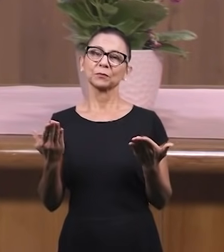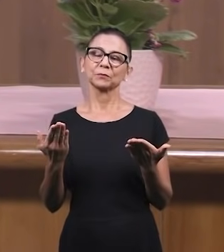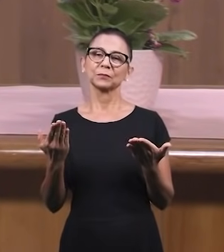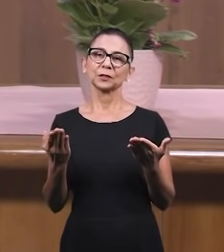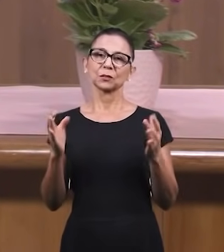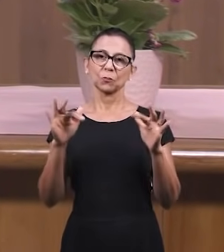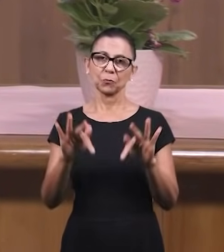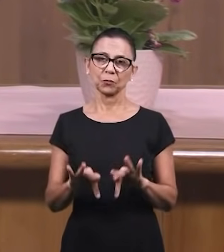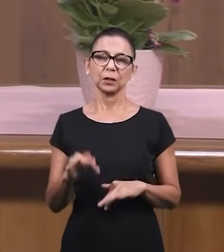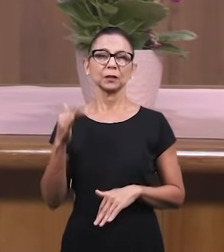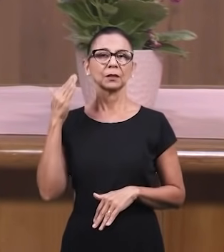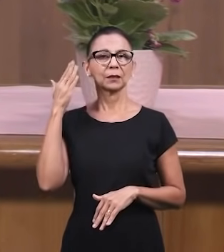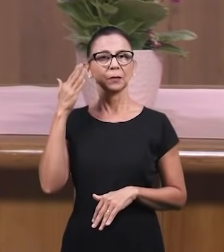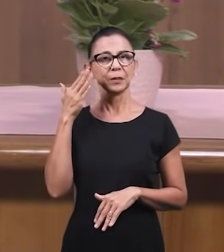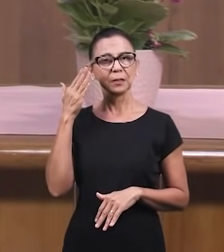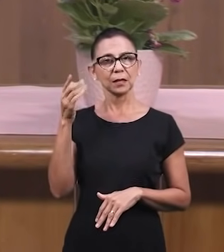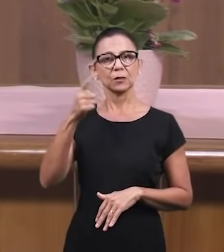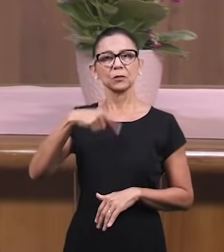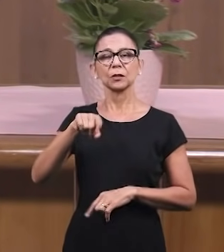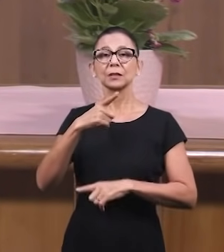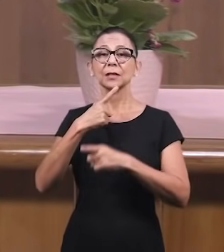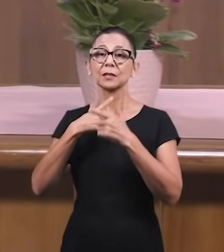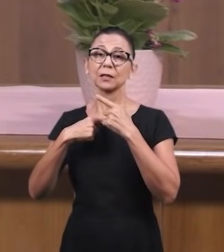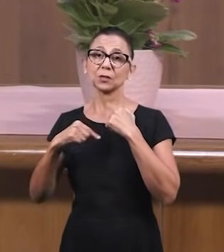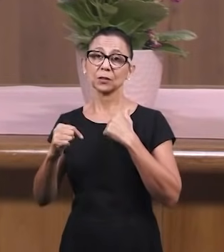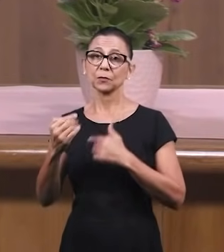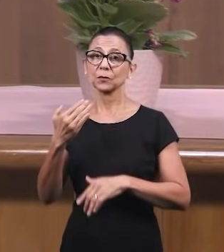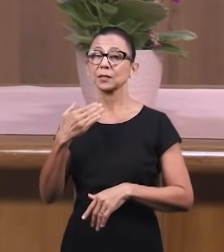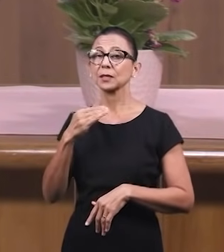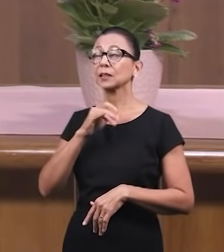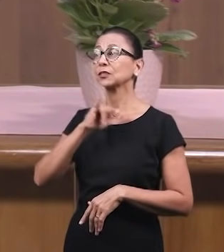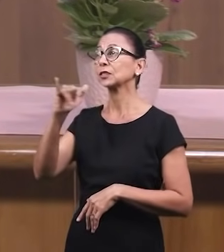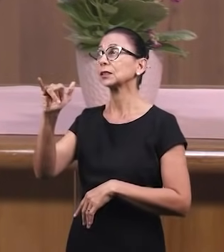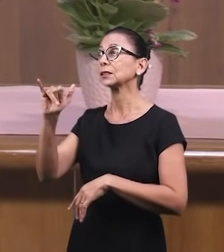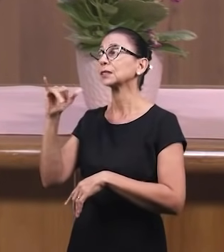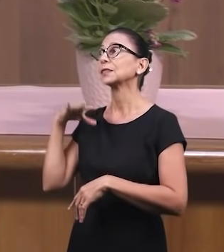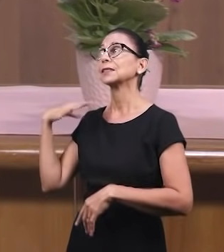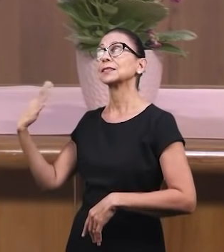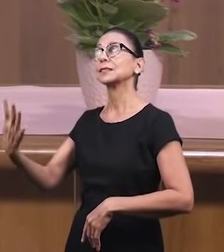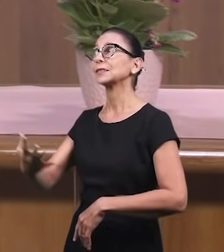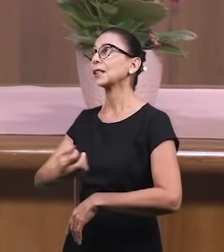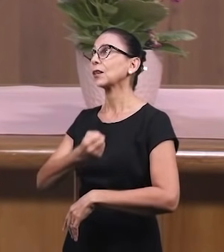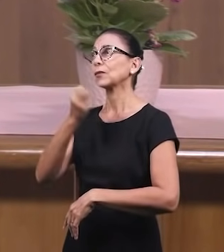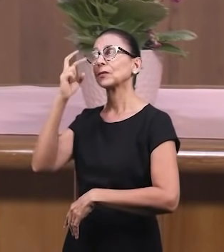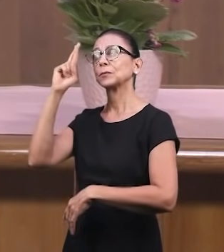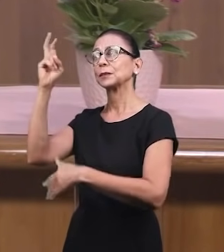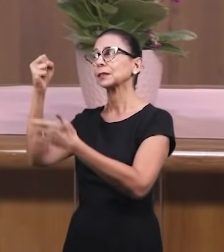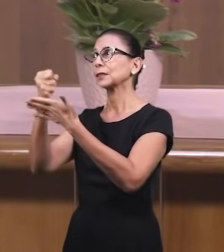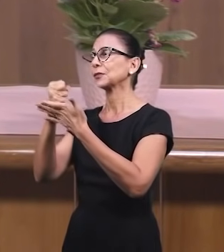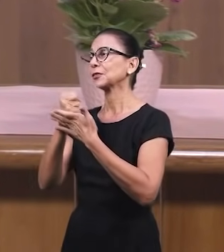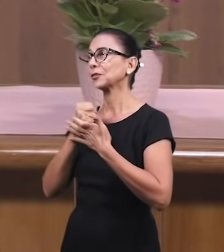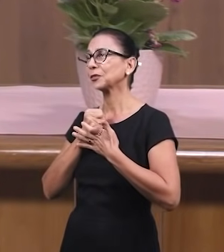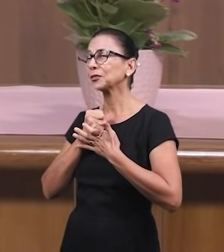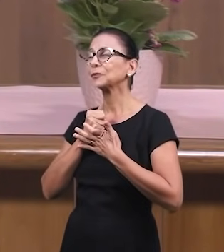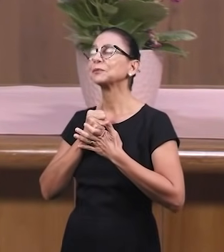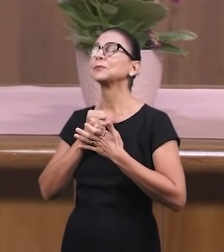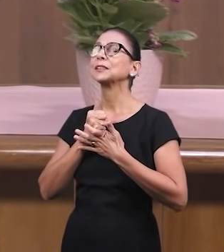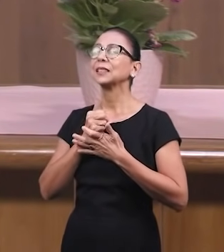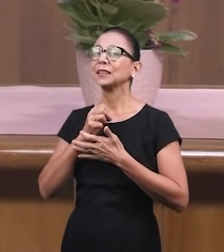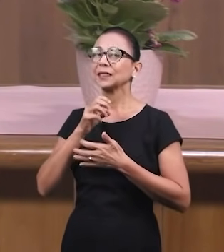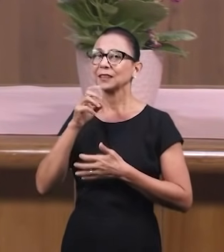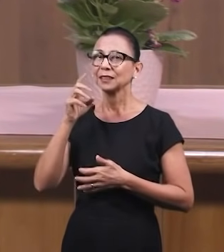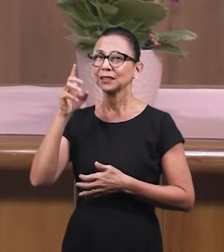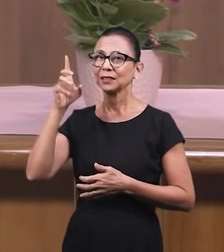tarde, desejando muito que você diga ao Senhor, salva-me, e Ele há de salvar-te no